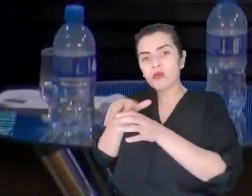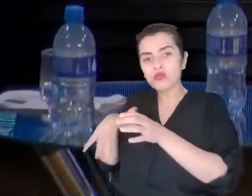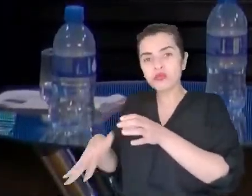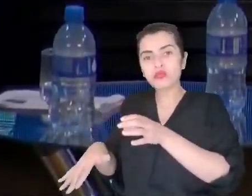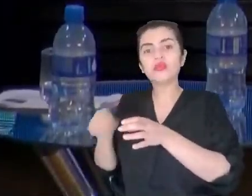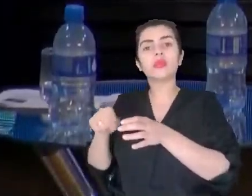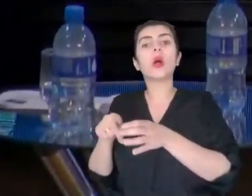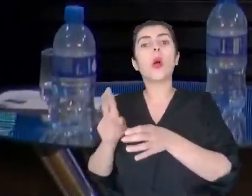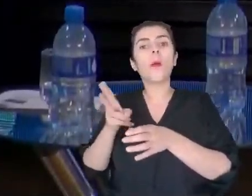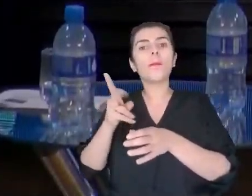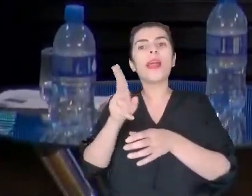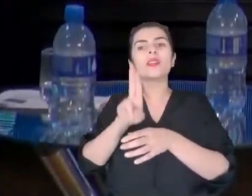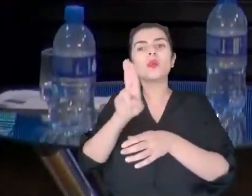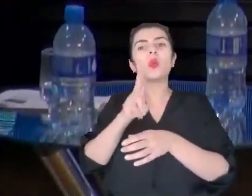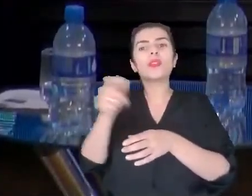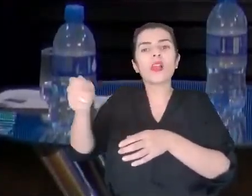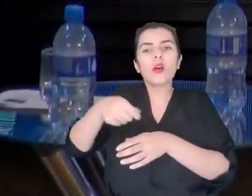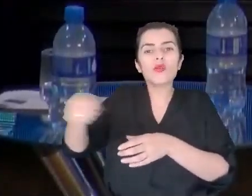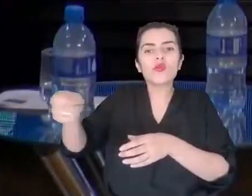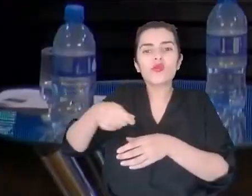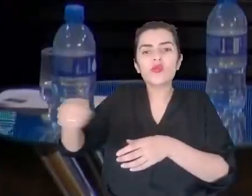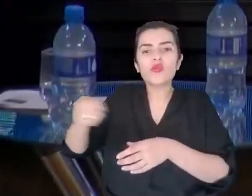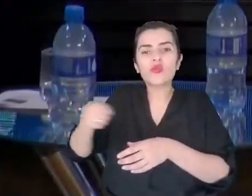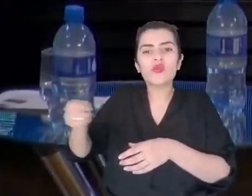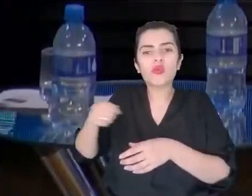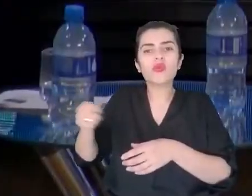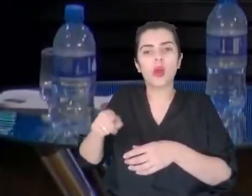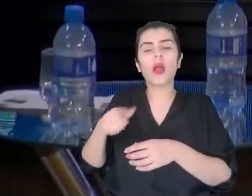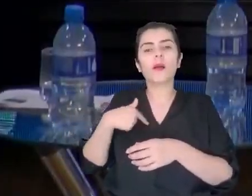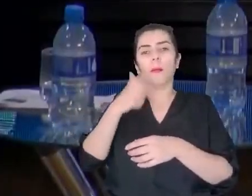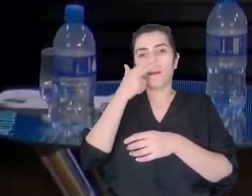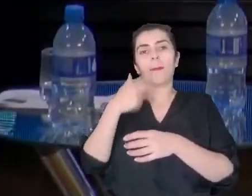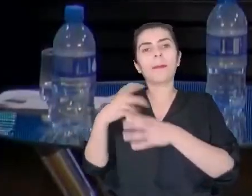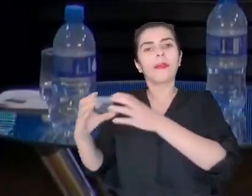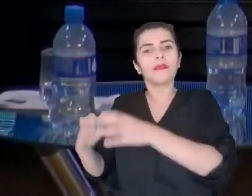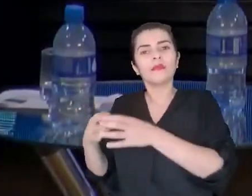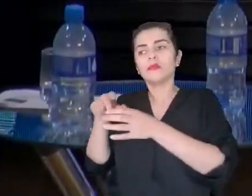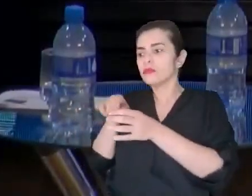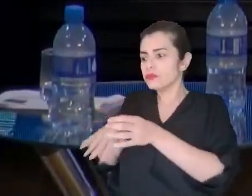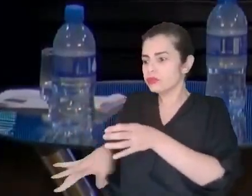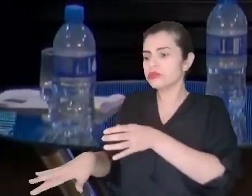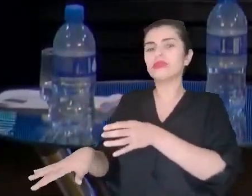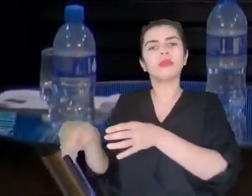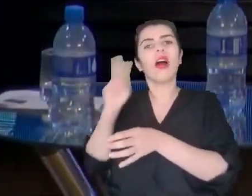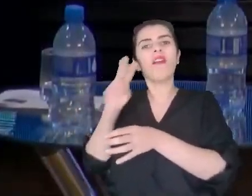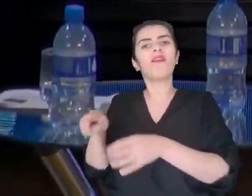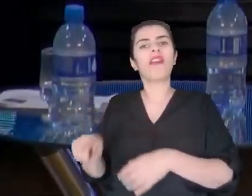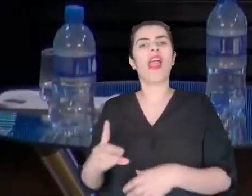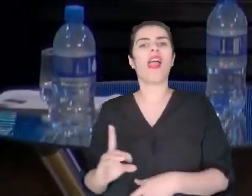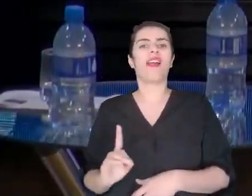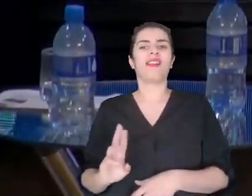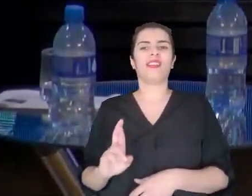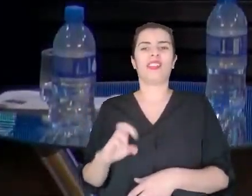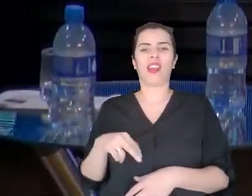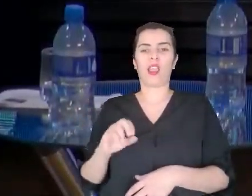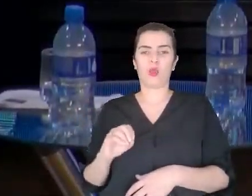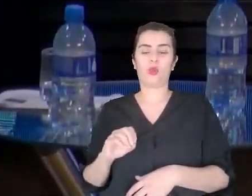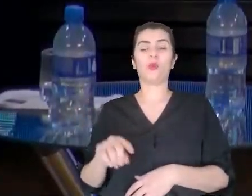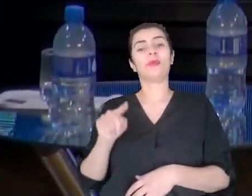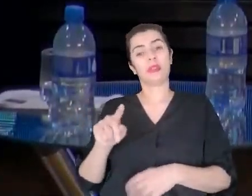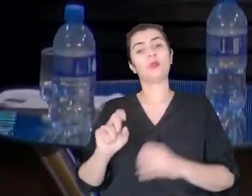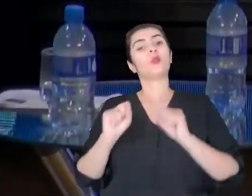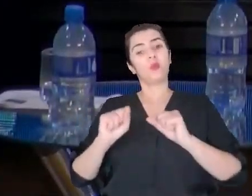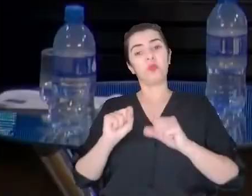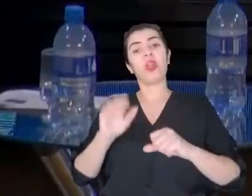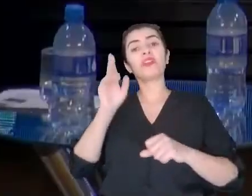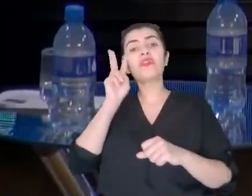para umectação, em algum momento sai na drenagem interna, né? Isso pode ser feito, observado, né,